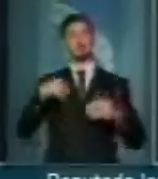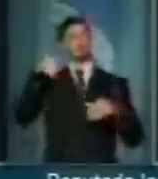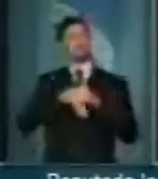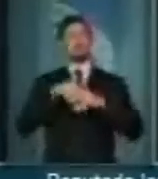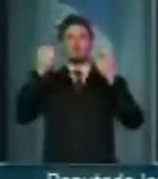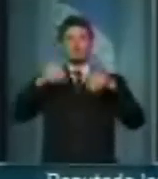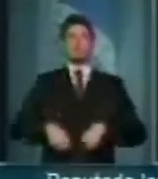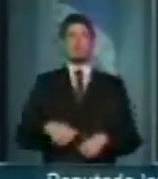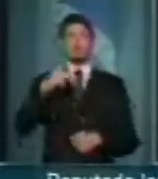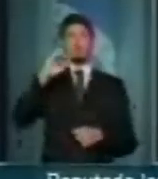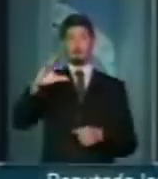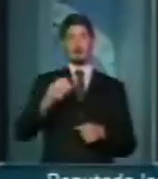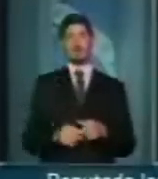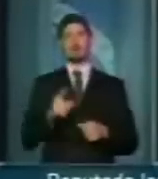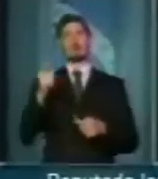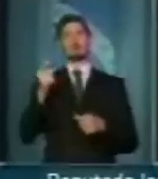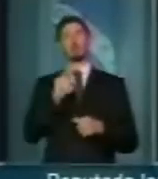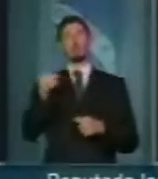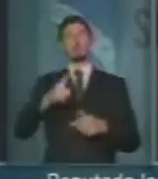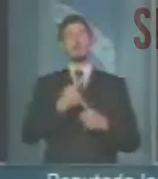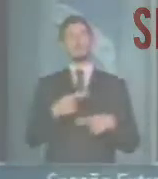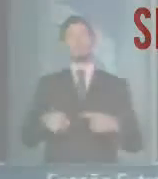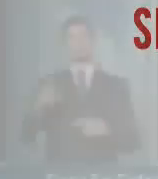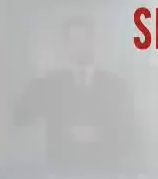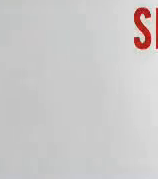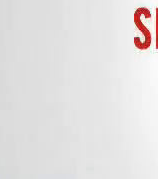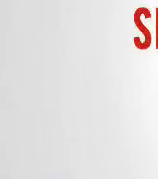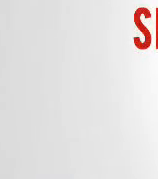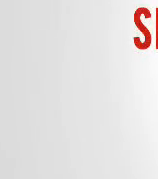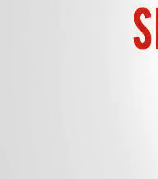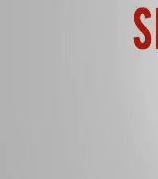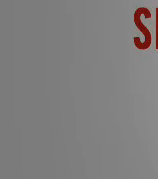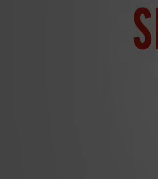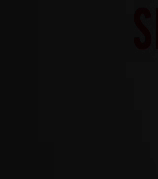a esta PEC em nome da música brasileira. Muito obrigado ao senhor. Presidente, Keiko Otto.